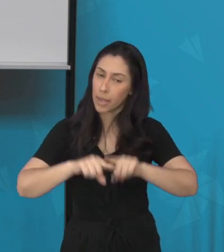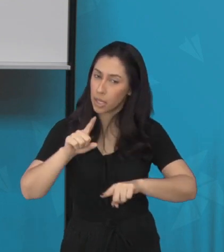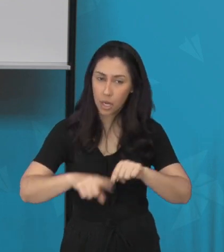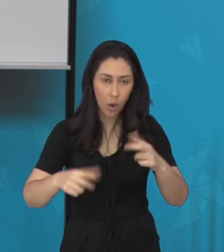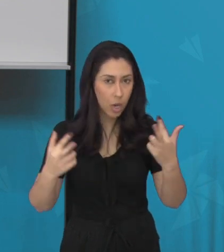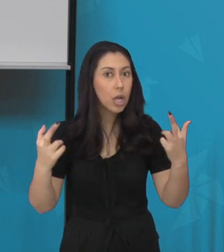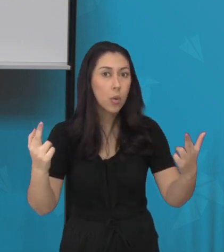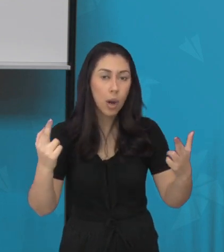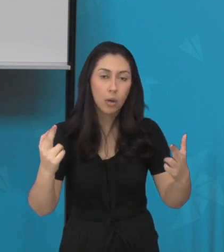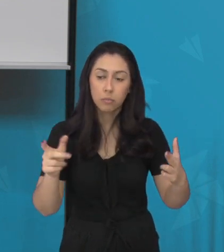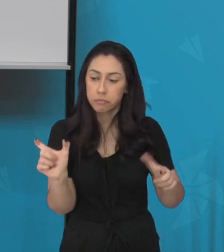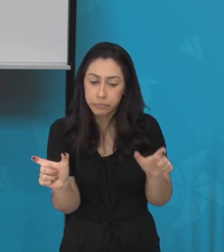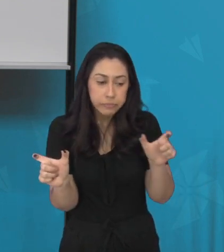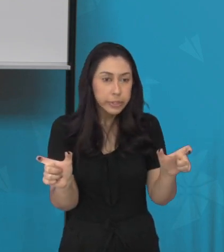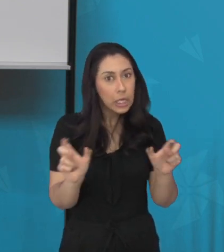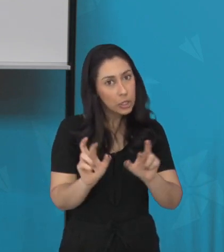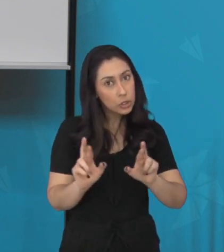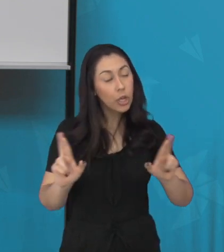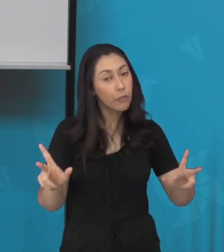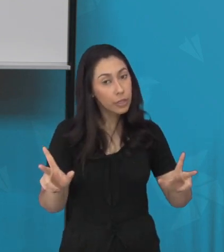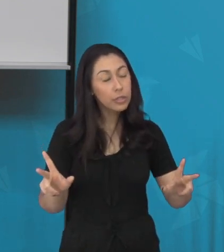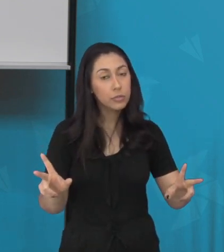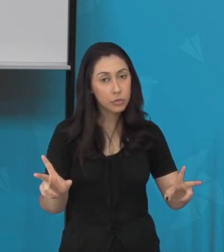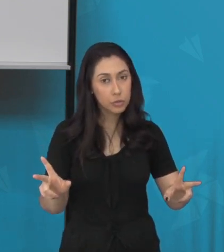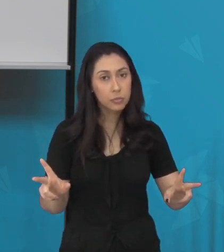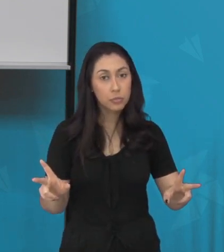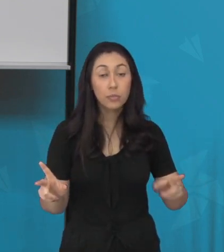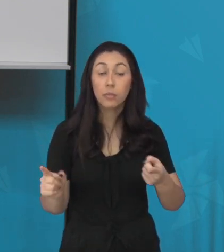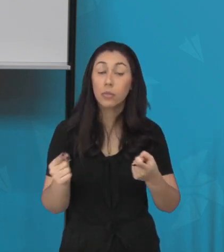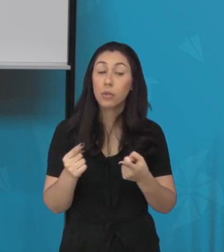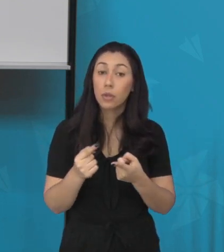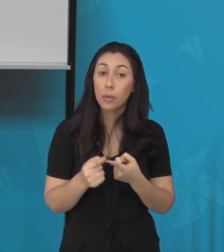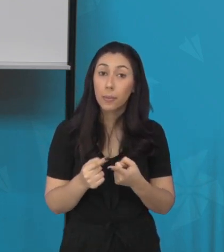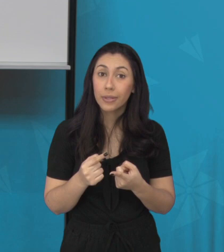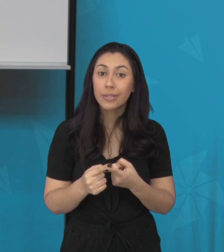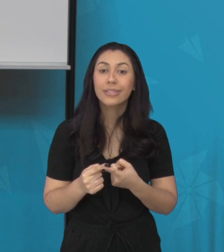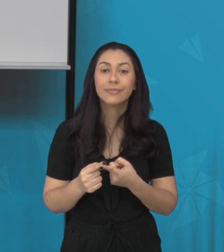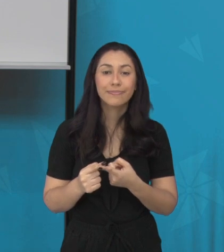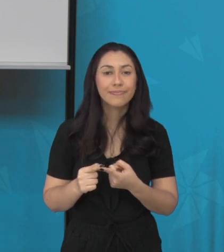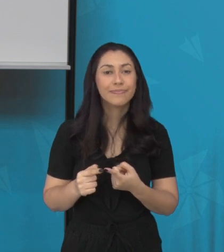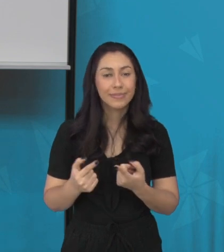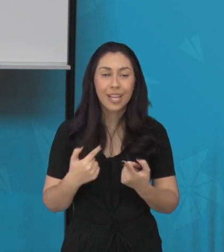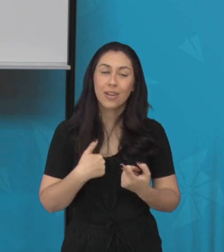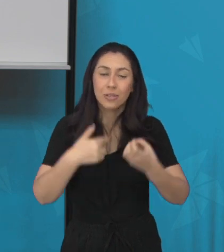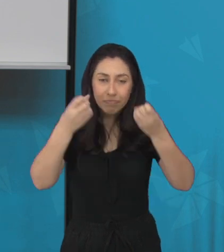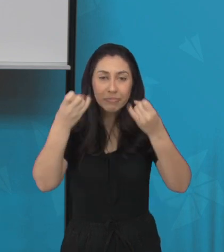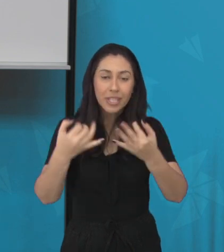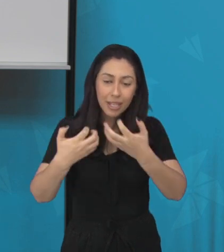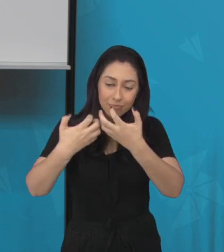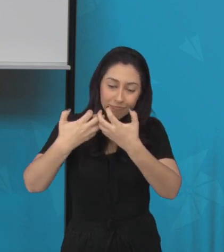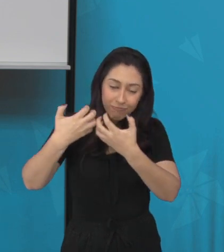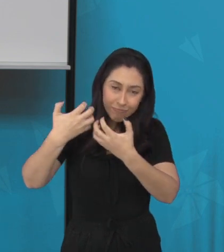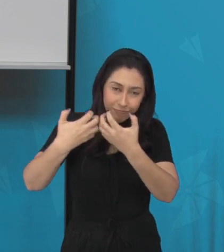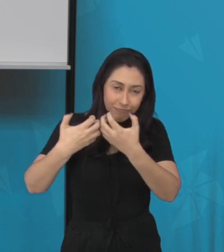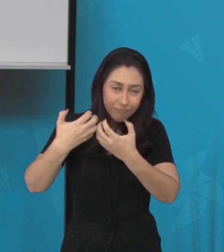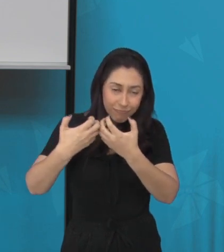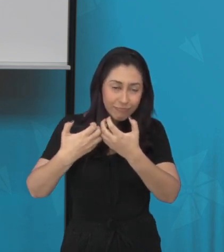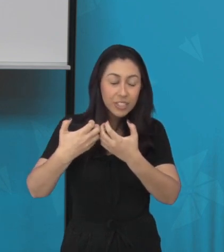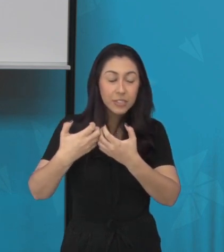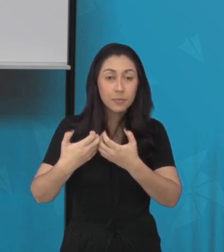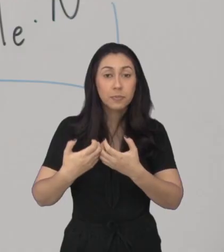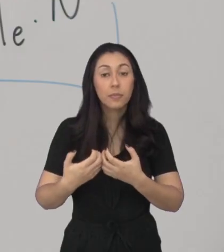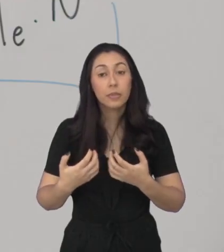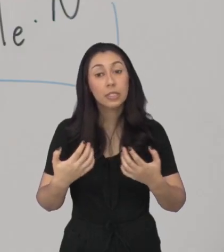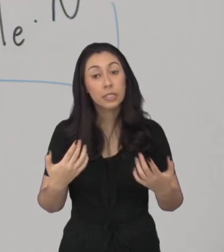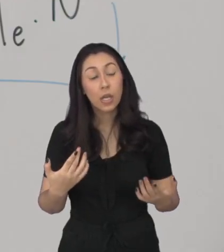situação fática. Exatamente por conta desse fenômeno que eu expliquei para vocês. Então